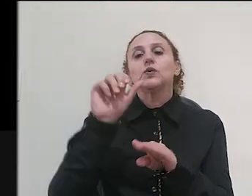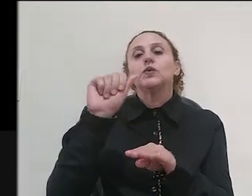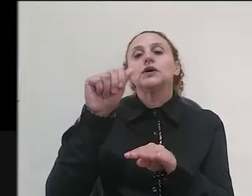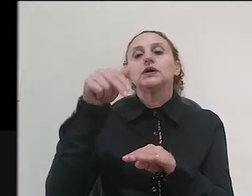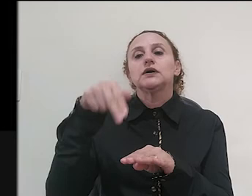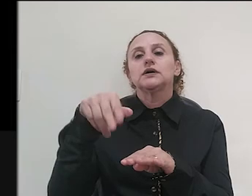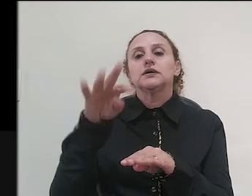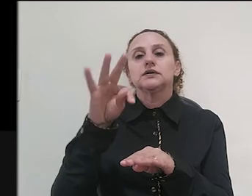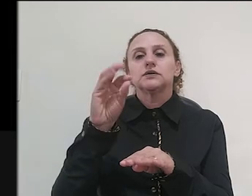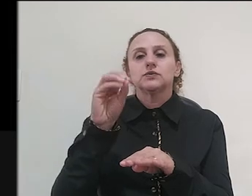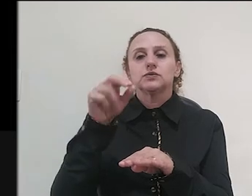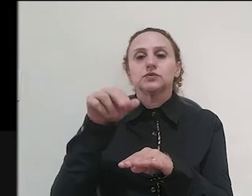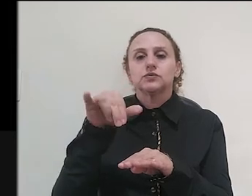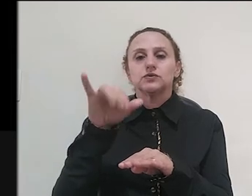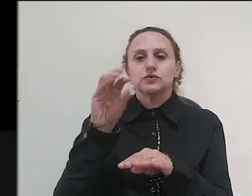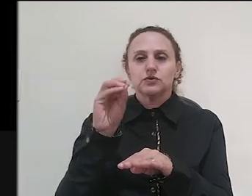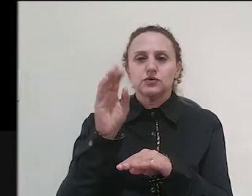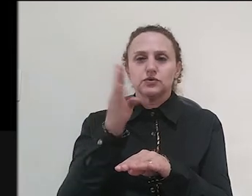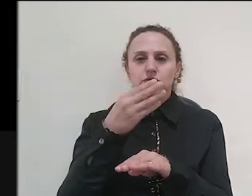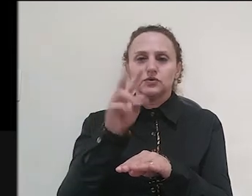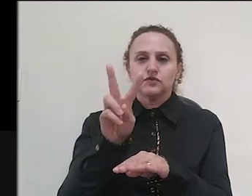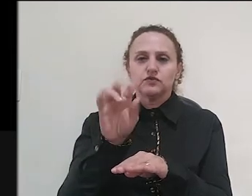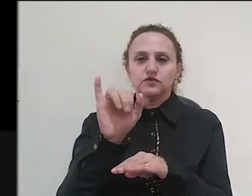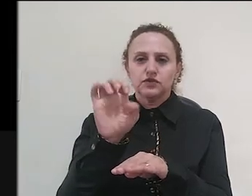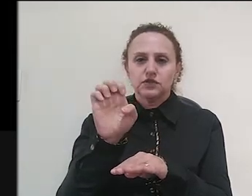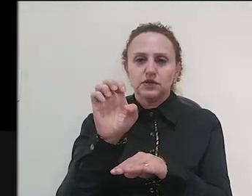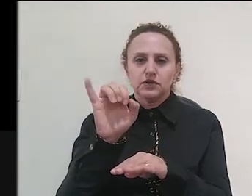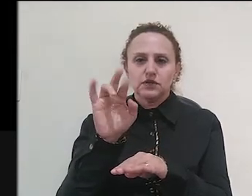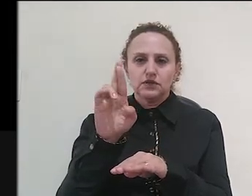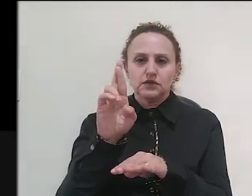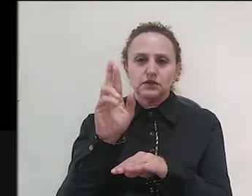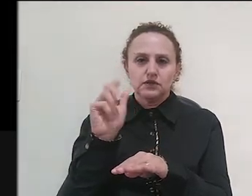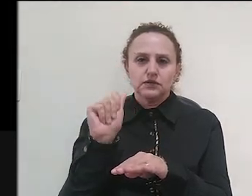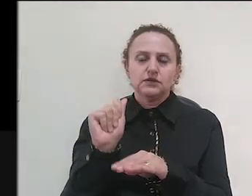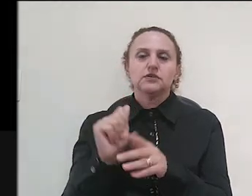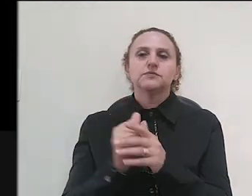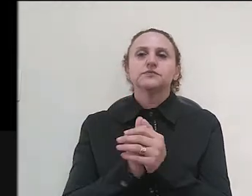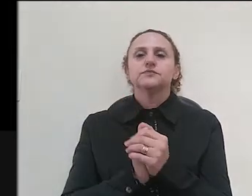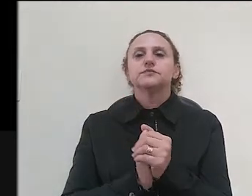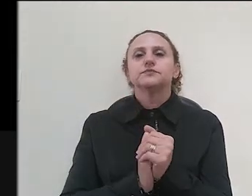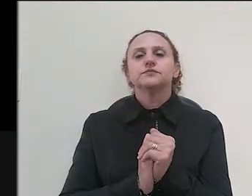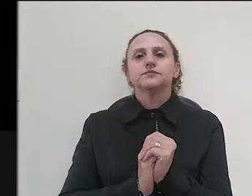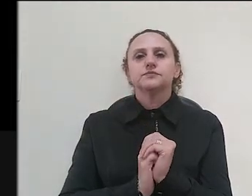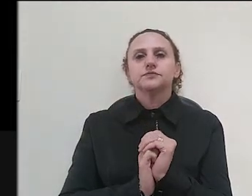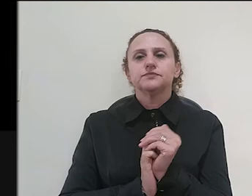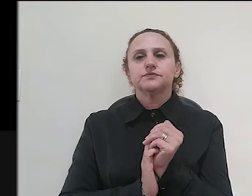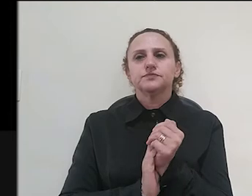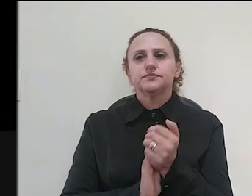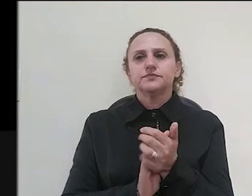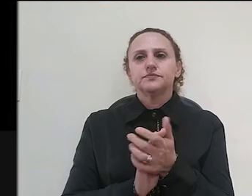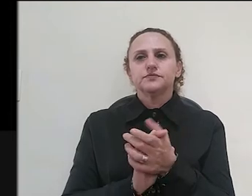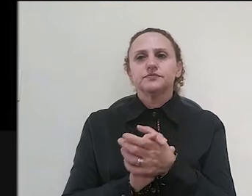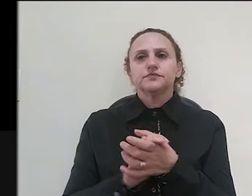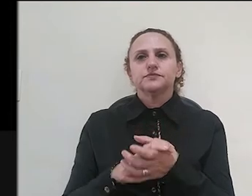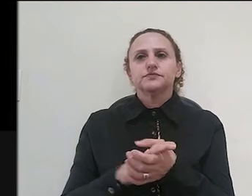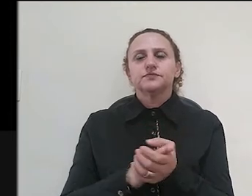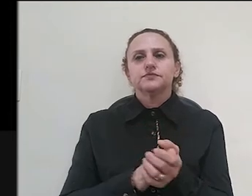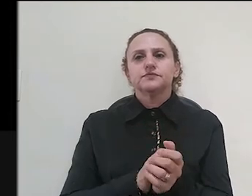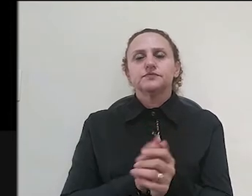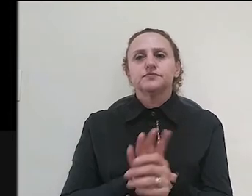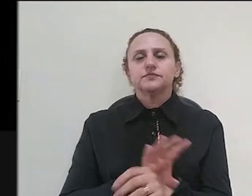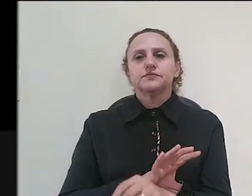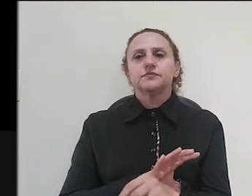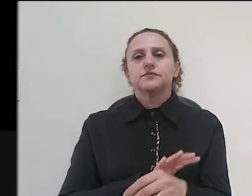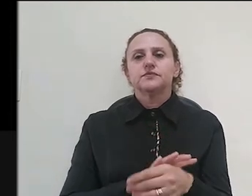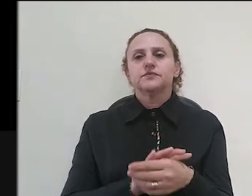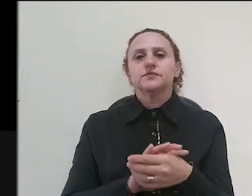nome é Mariano Alcofrado. No teatro se destaca o espanhol Lope de Vega e na política o Quevedo. Inclusive, vem daí